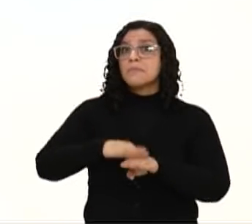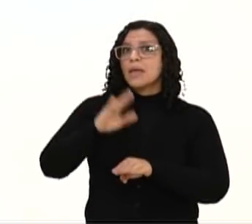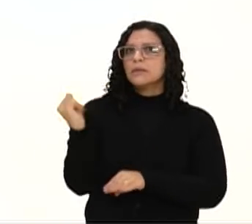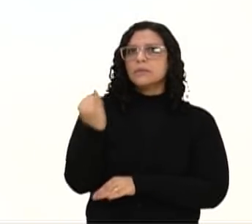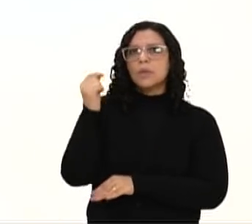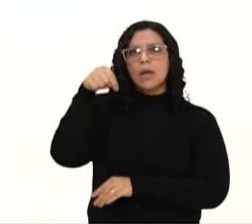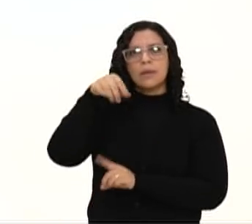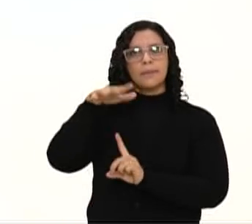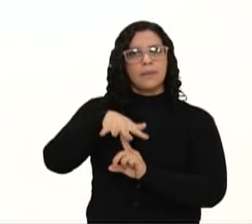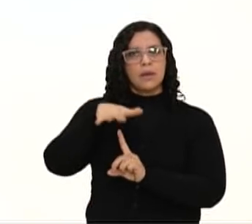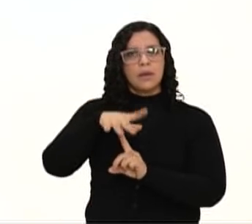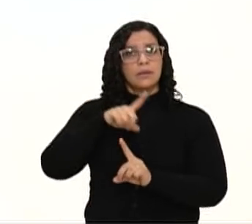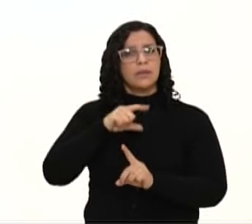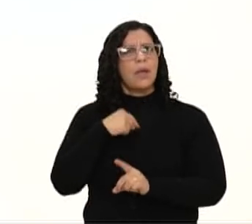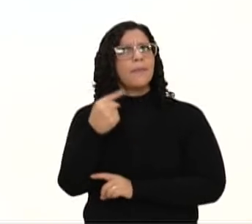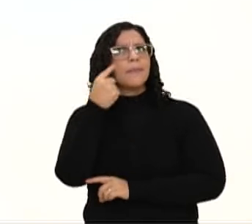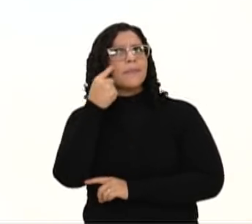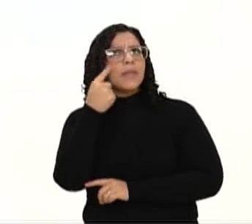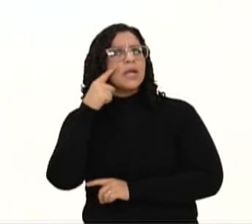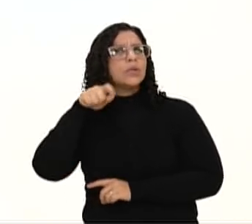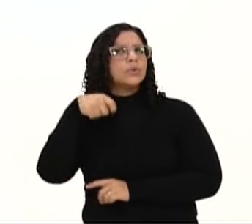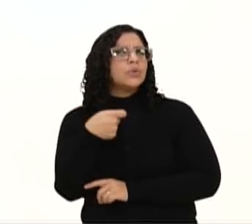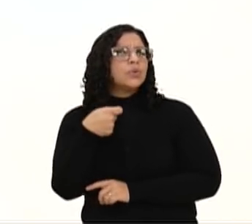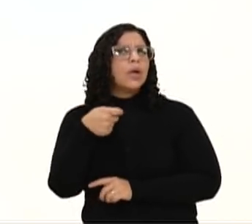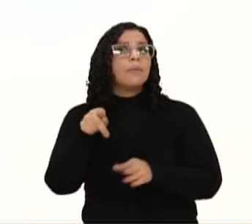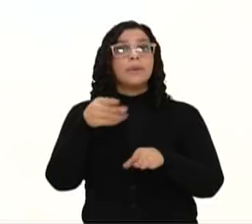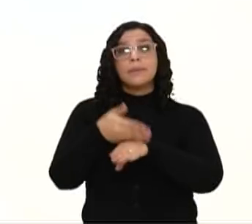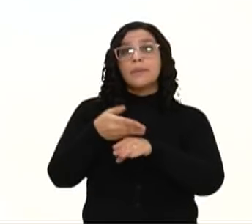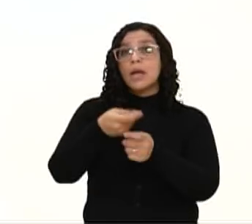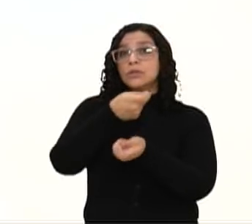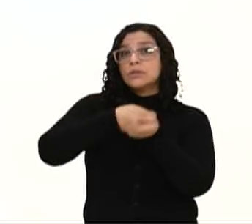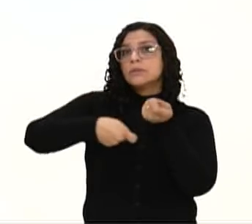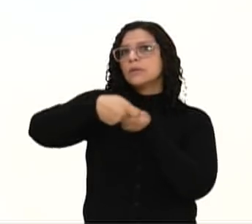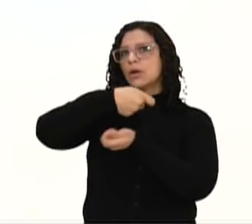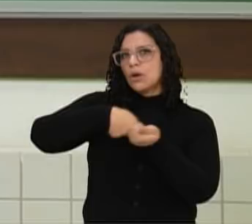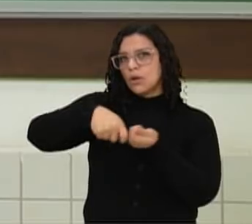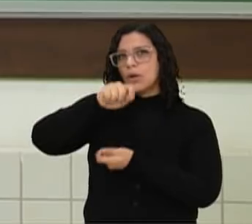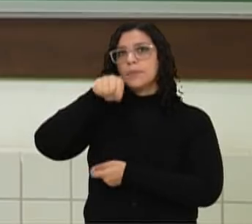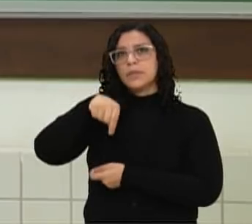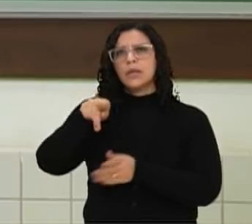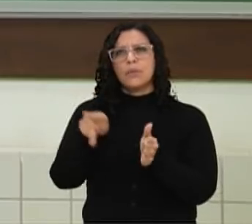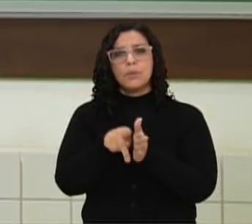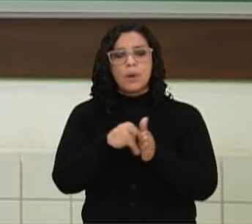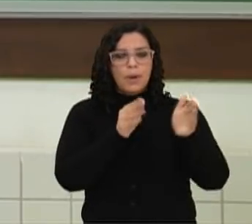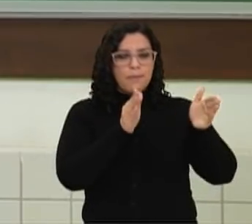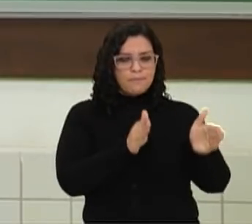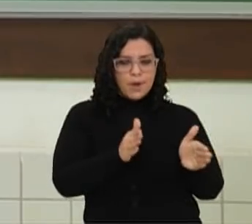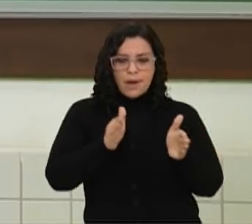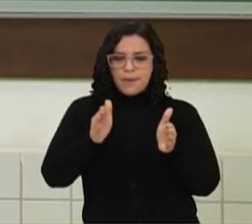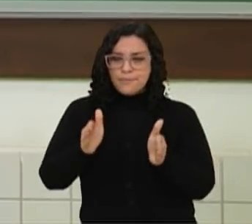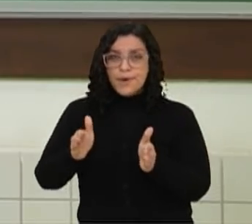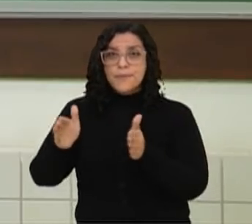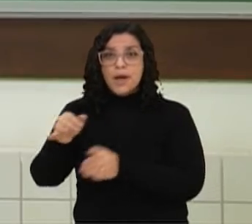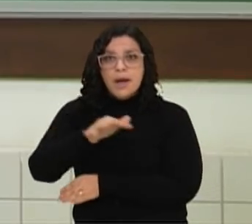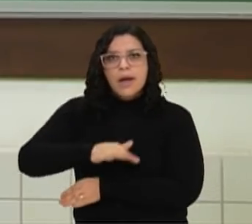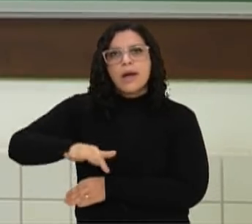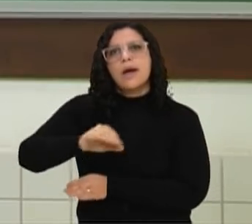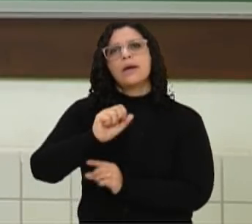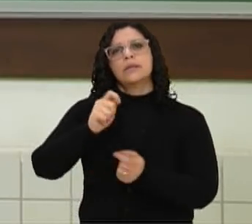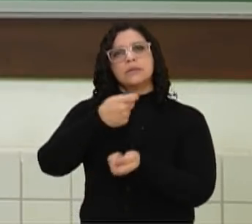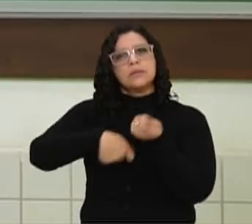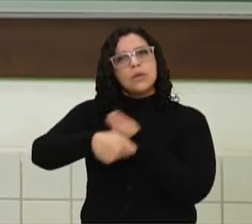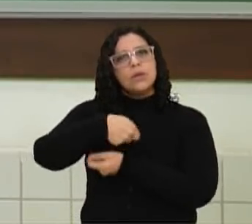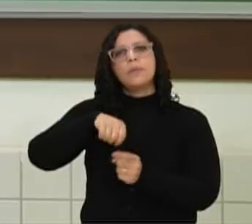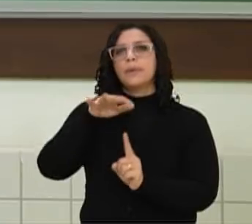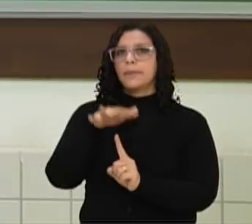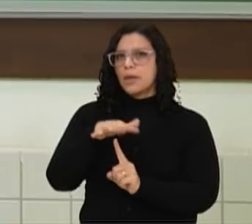mais importante quando eu penso em termos de atividades econômicas ou de setores da economia no estado do